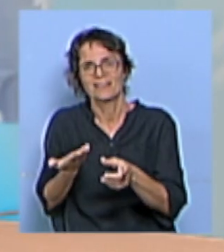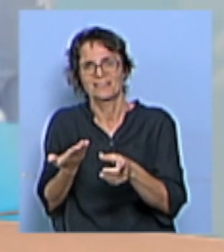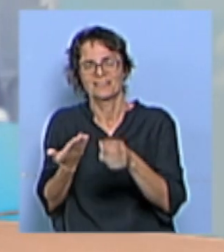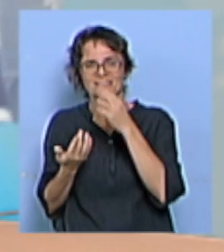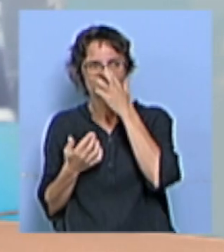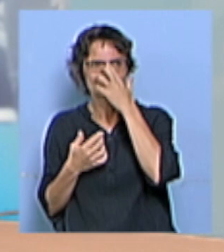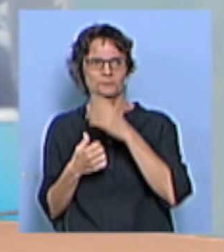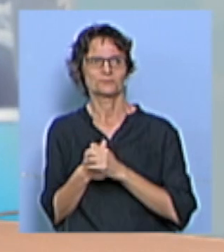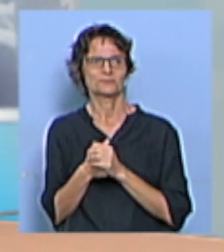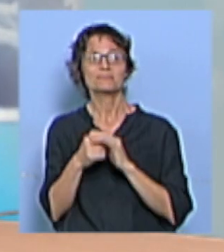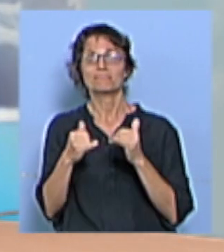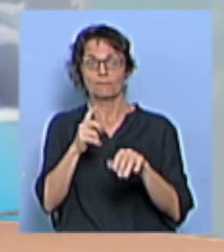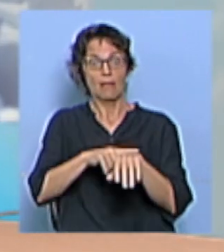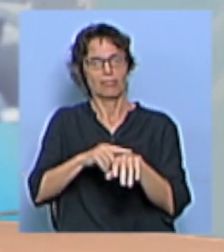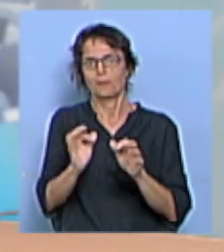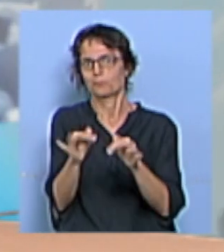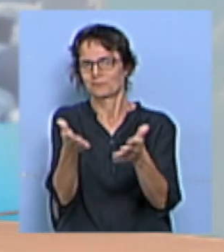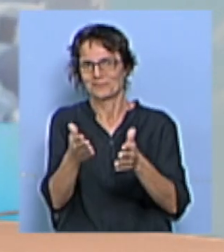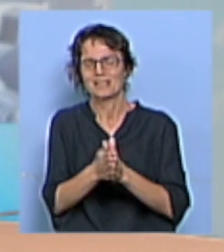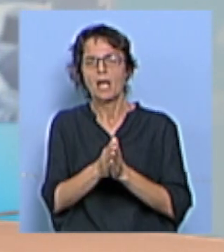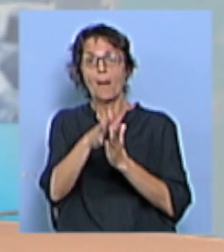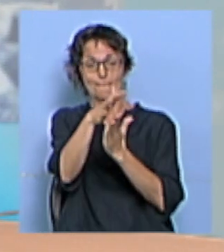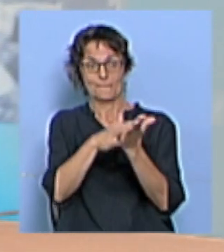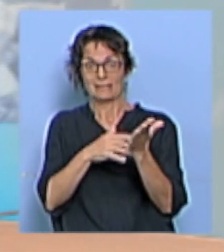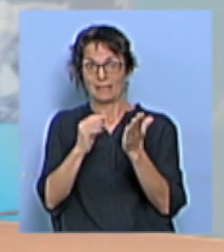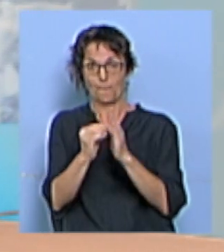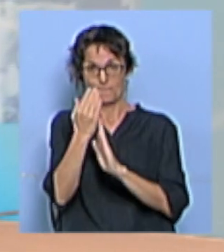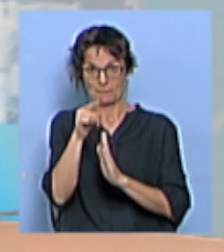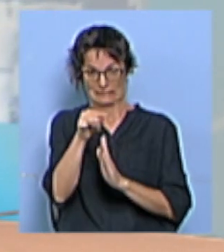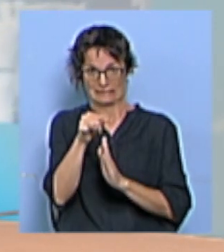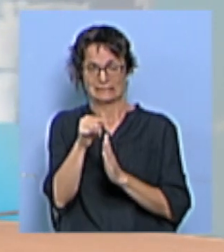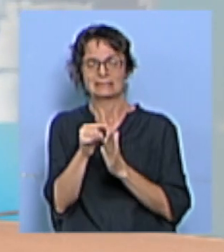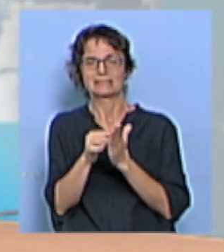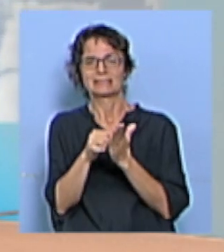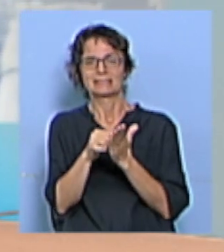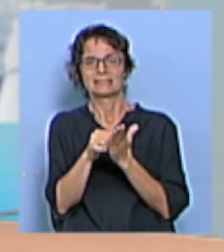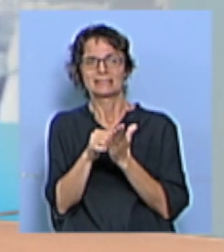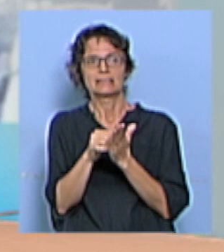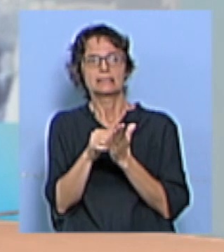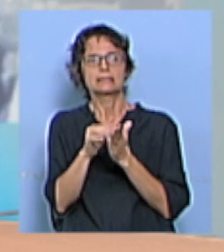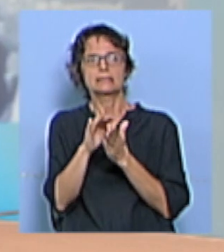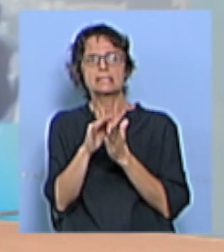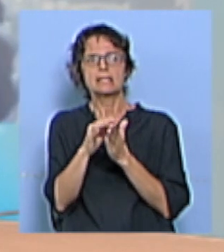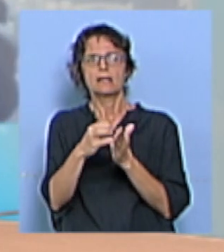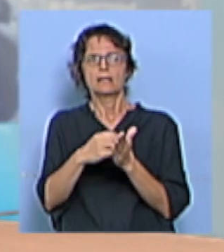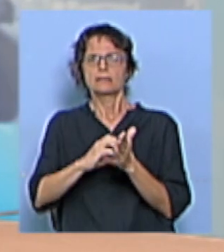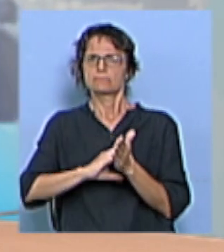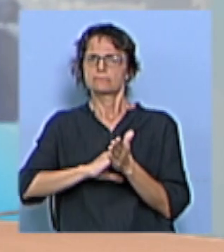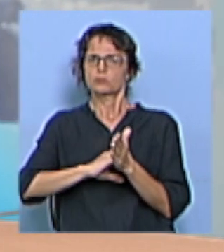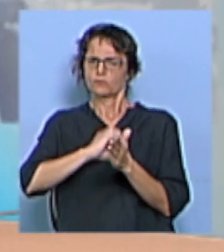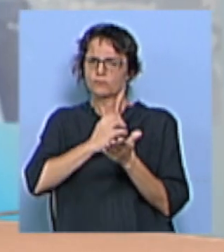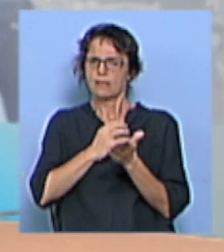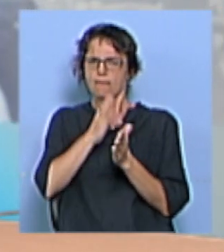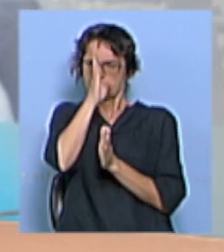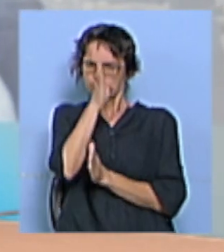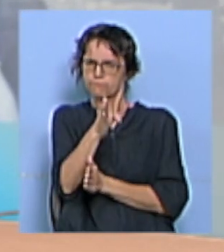aqui, não temos muitos minutos, mas a primeira leitura. O Jeremias tem esta noção da fidelidade, da entrega, de se manter